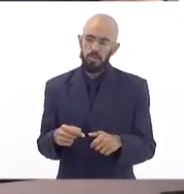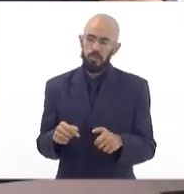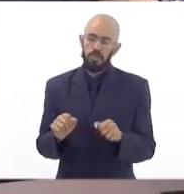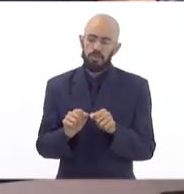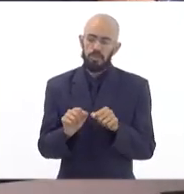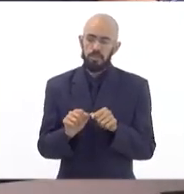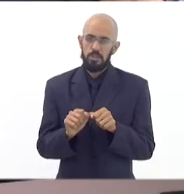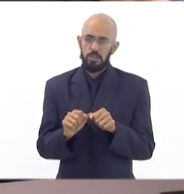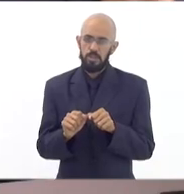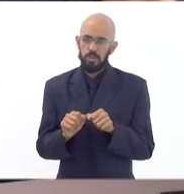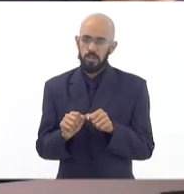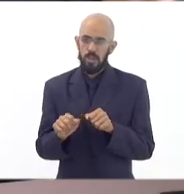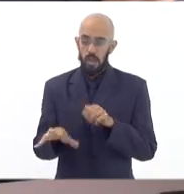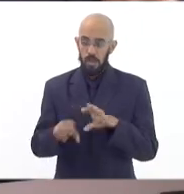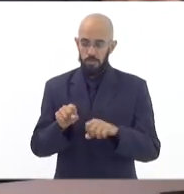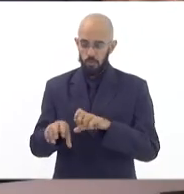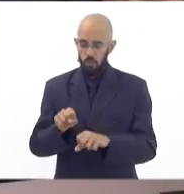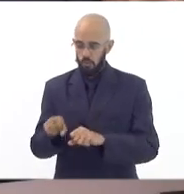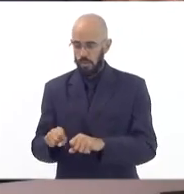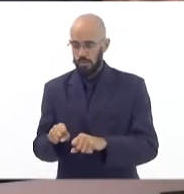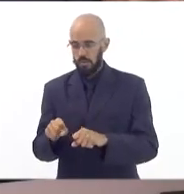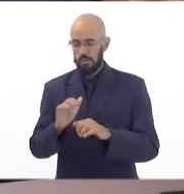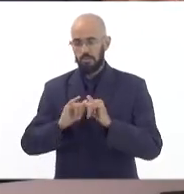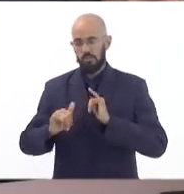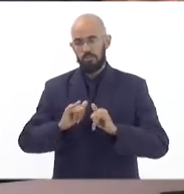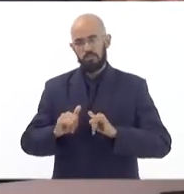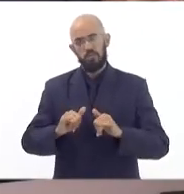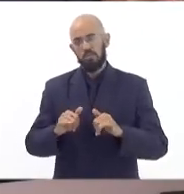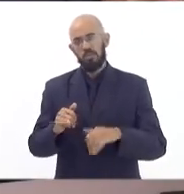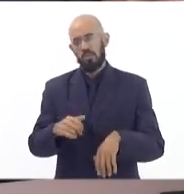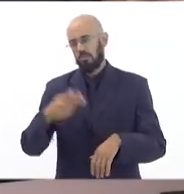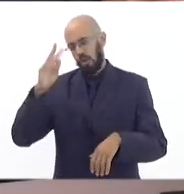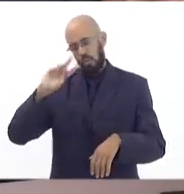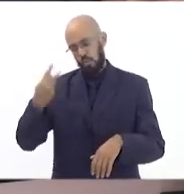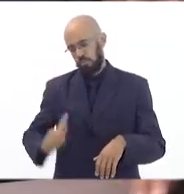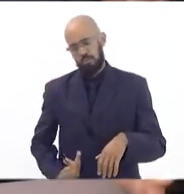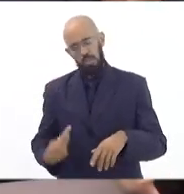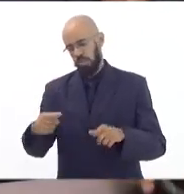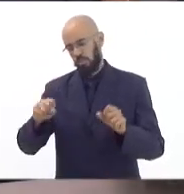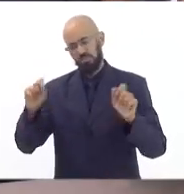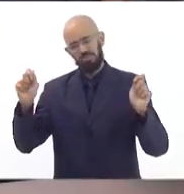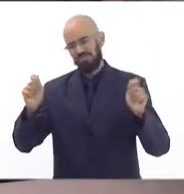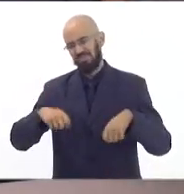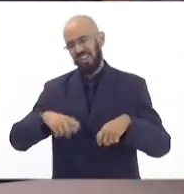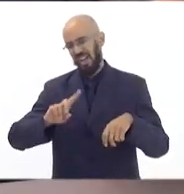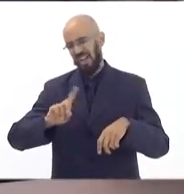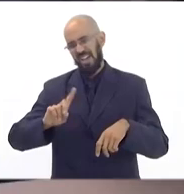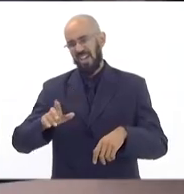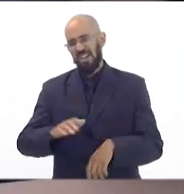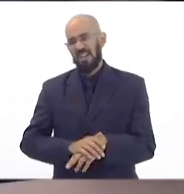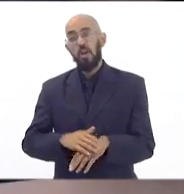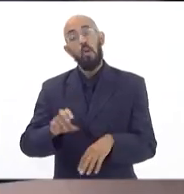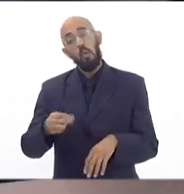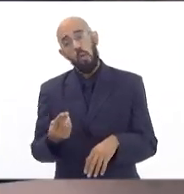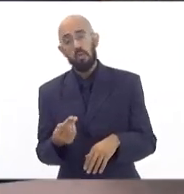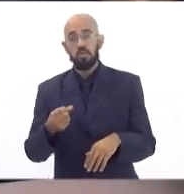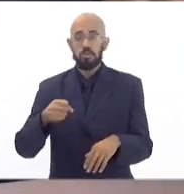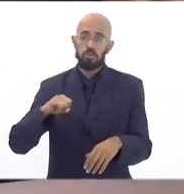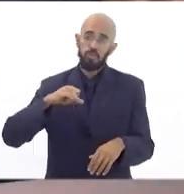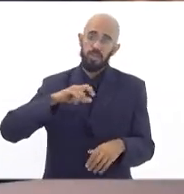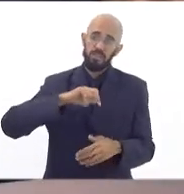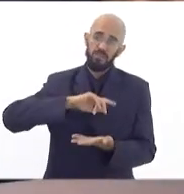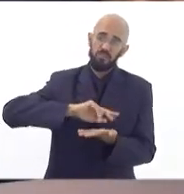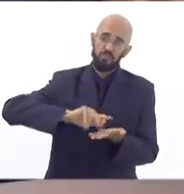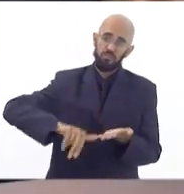captar essa informação data que vai ser humanamente possível coloco até a possível desde que tivesse diverte policiais civis